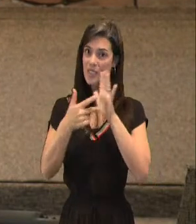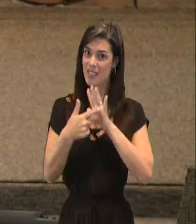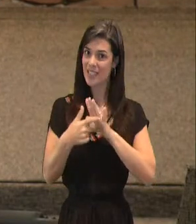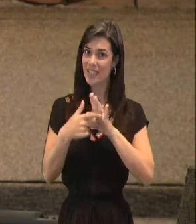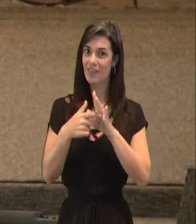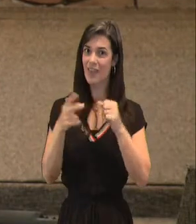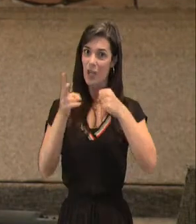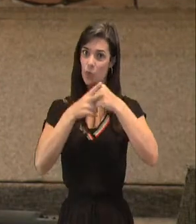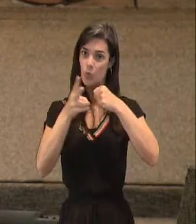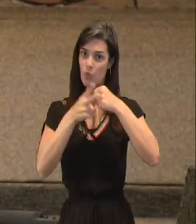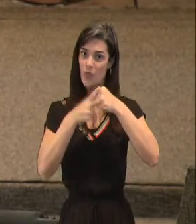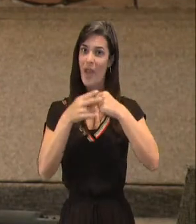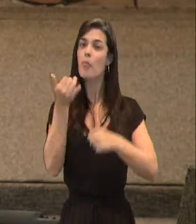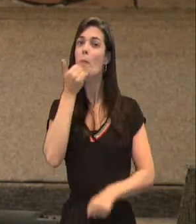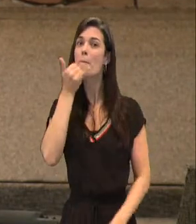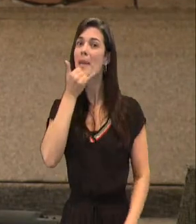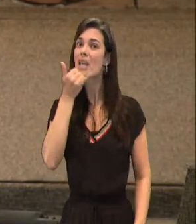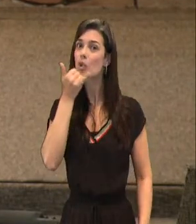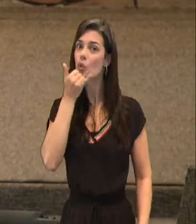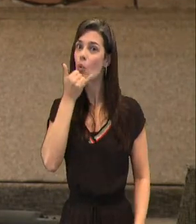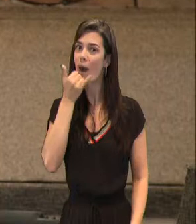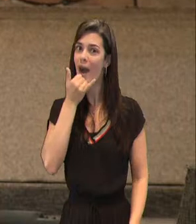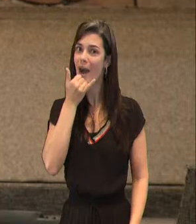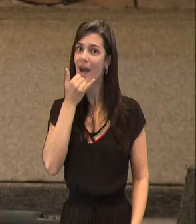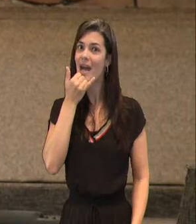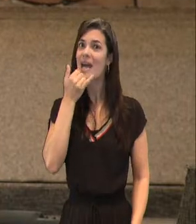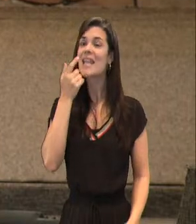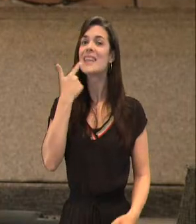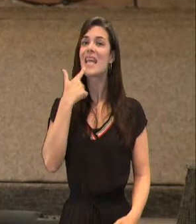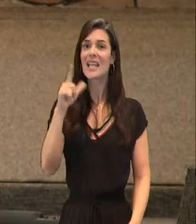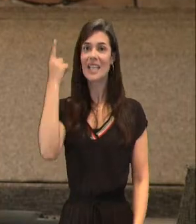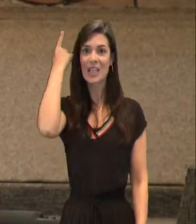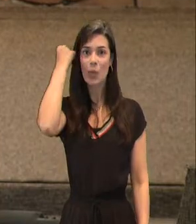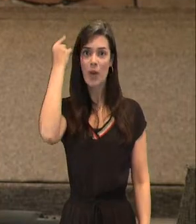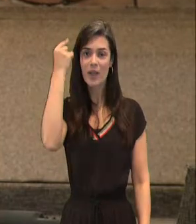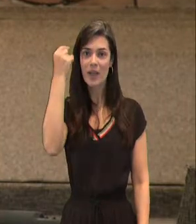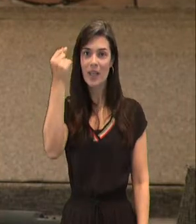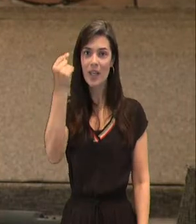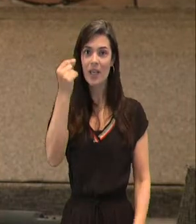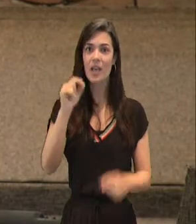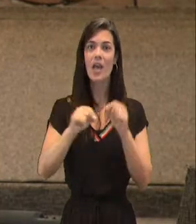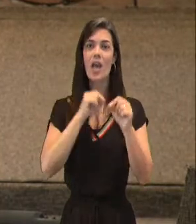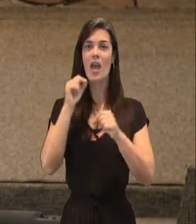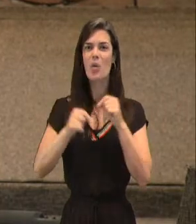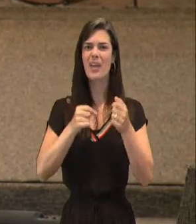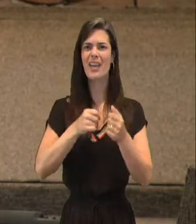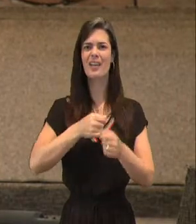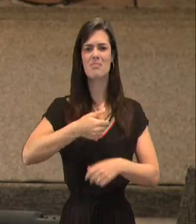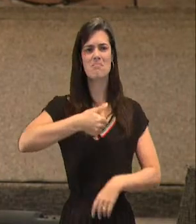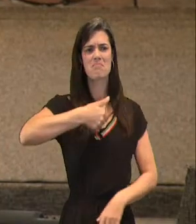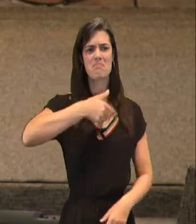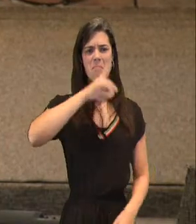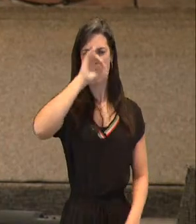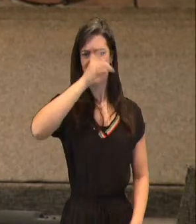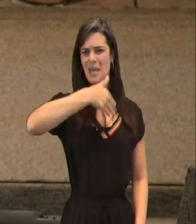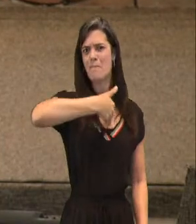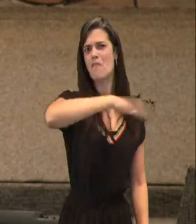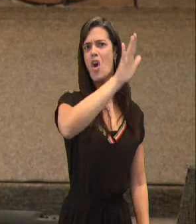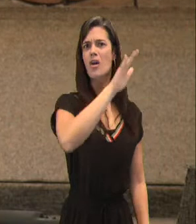desse verbo perdoar no original é enviar adiante, enviar para longe,